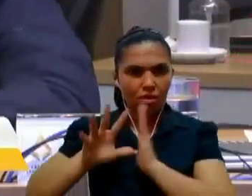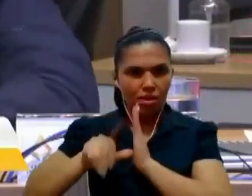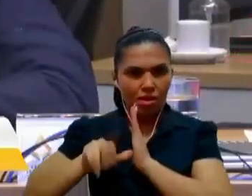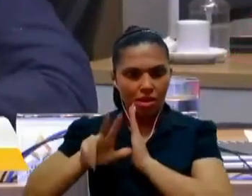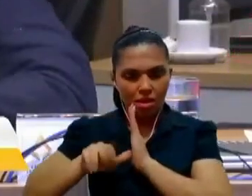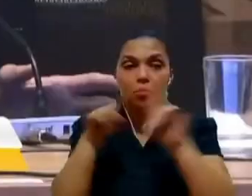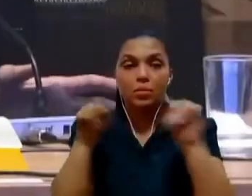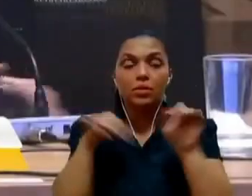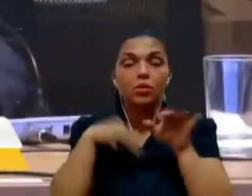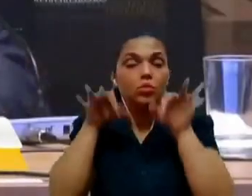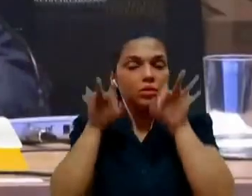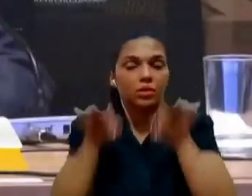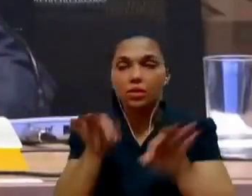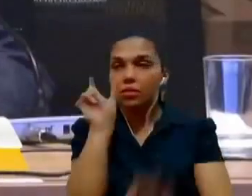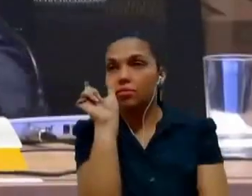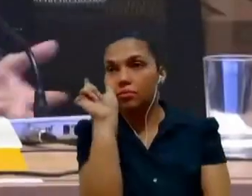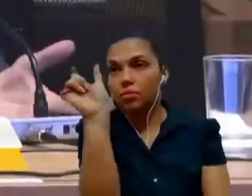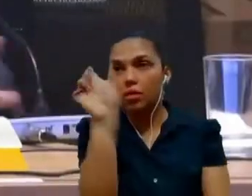a rampa e o senhor ladrão sobe a rampa não